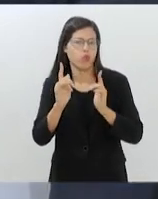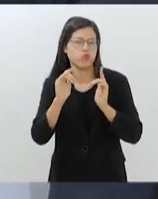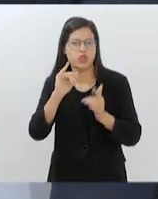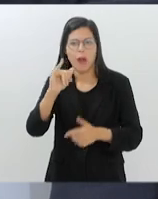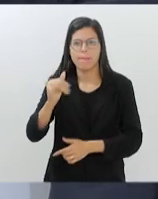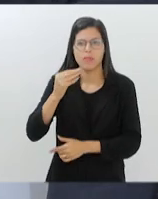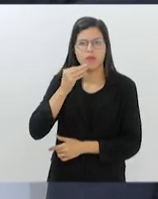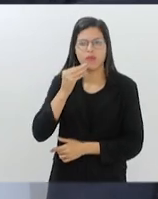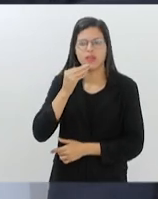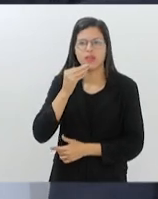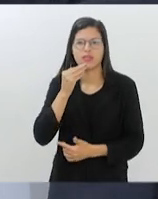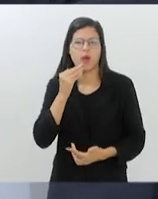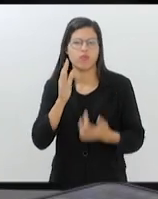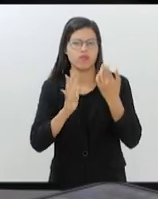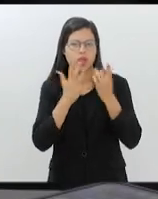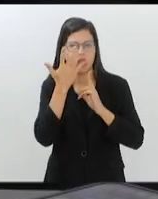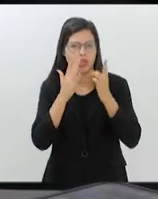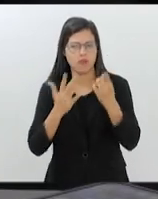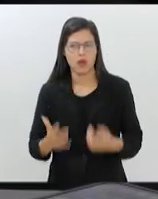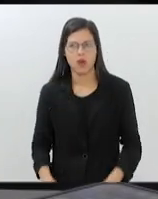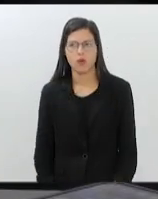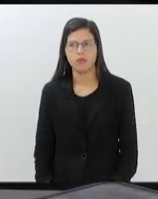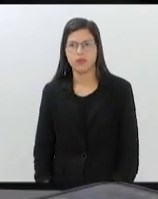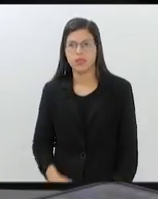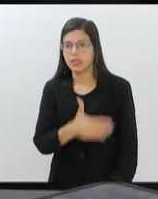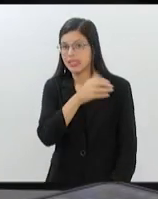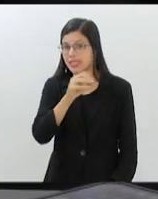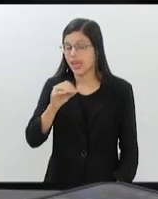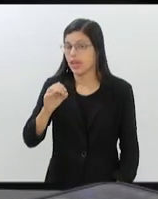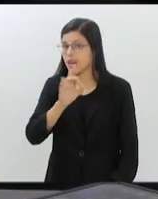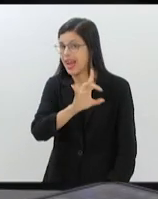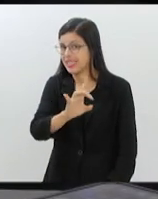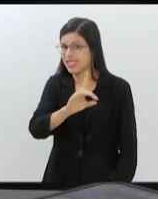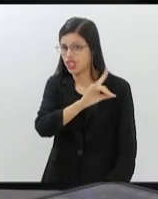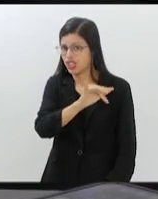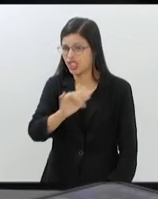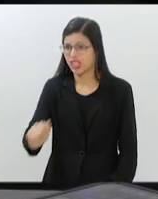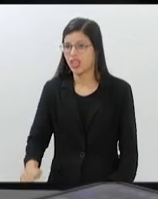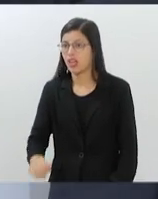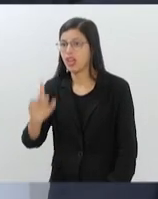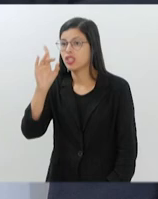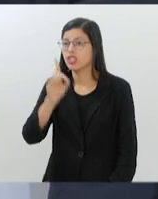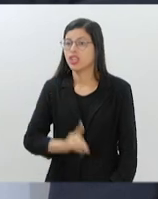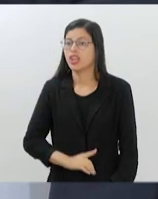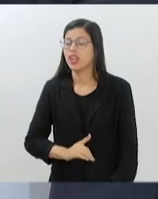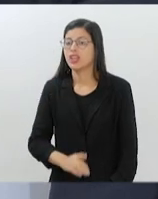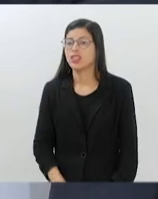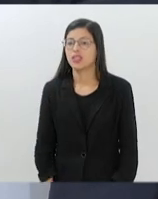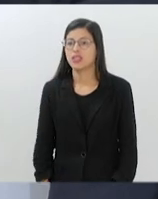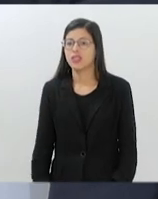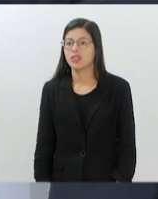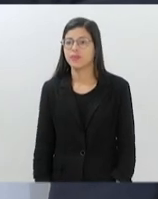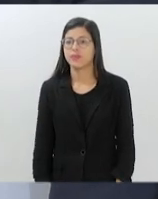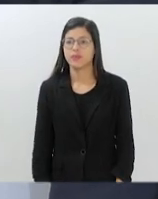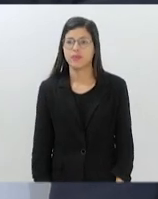Carnaval por dia a direção mas a direção ser abstrata